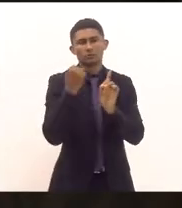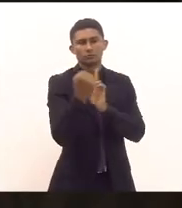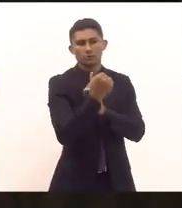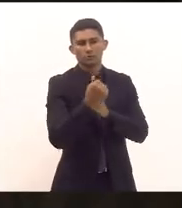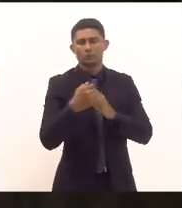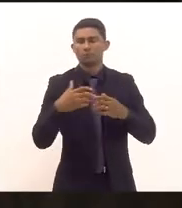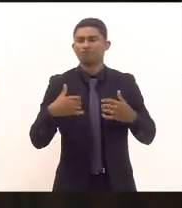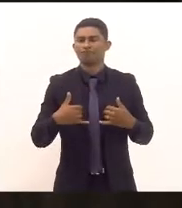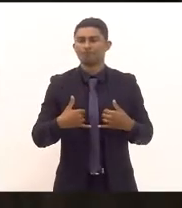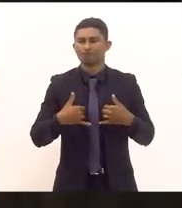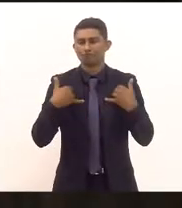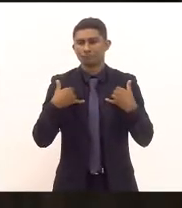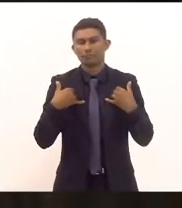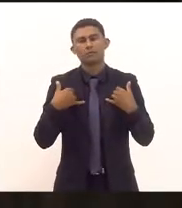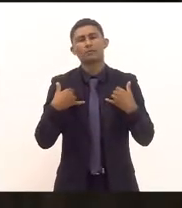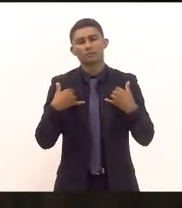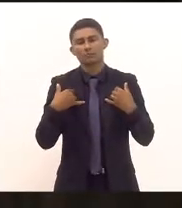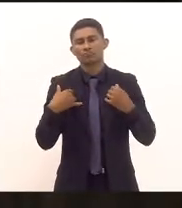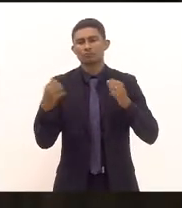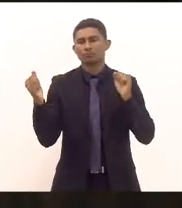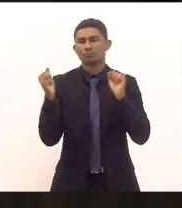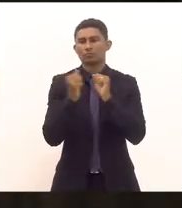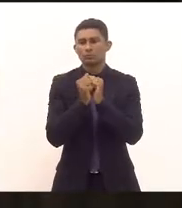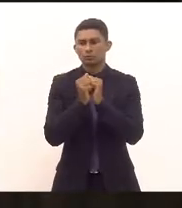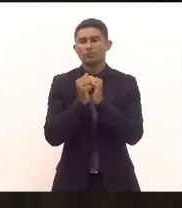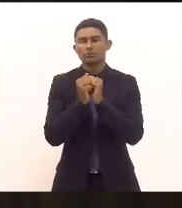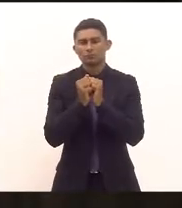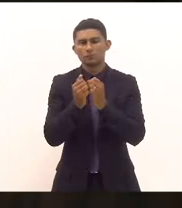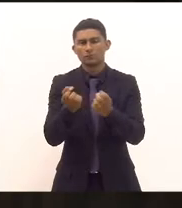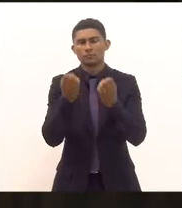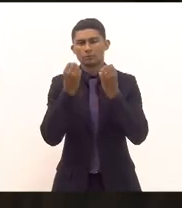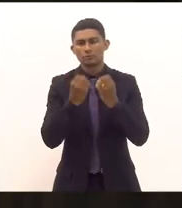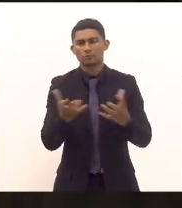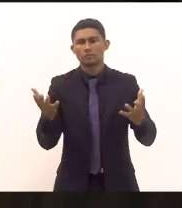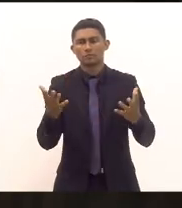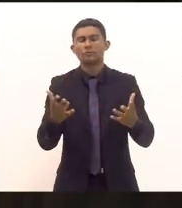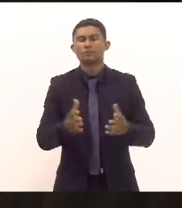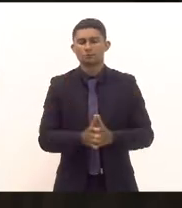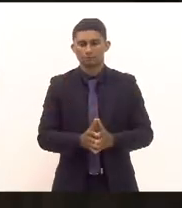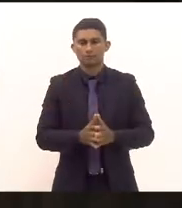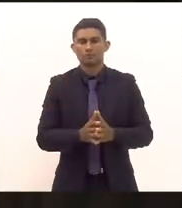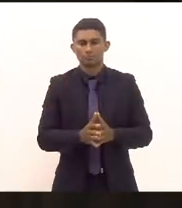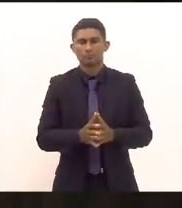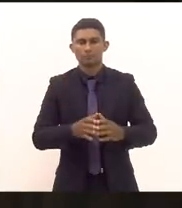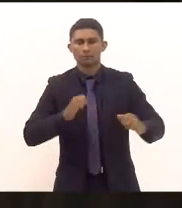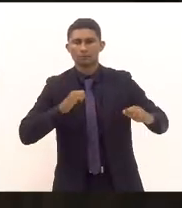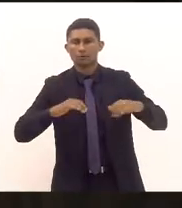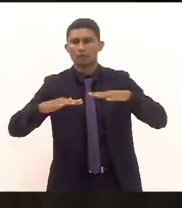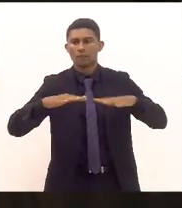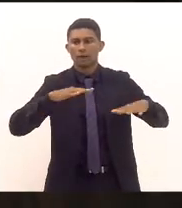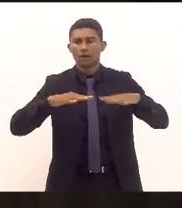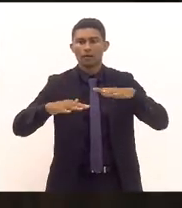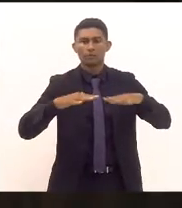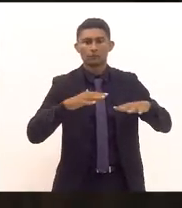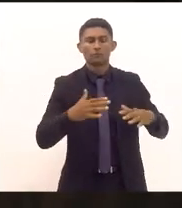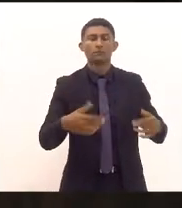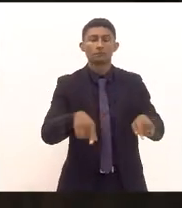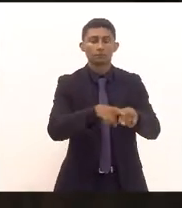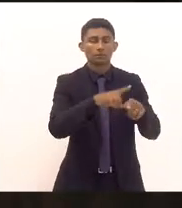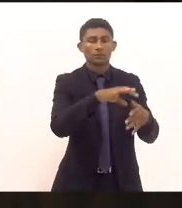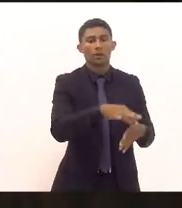que muito me orgulha de fazer parte aí desse processo também de construção de figuras também